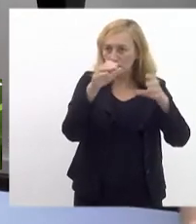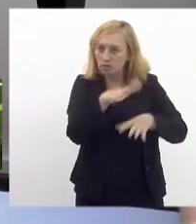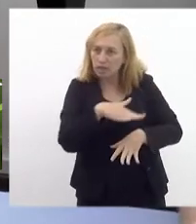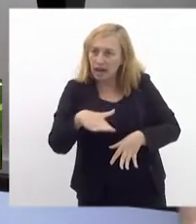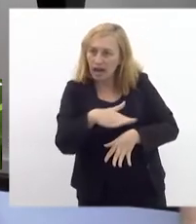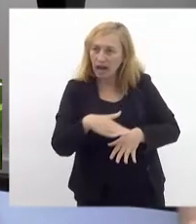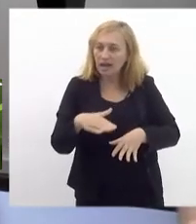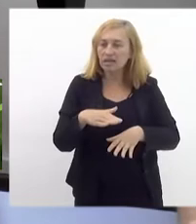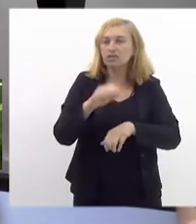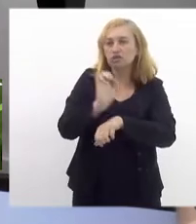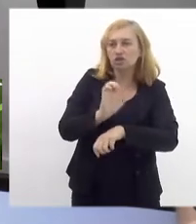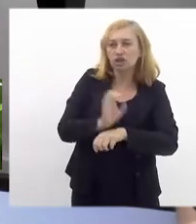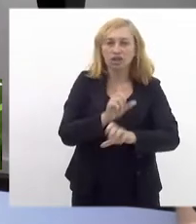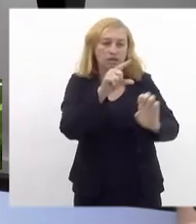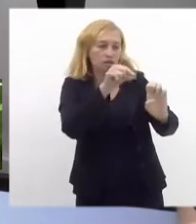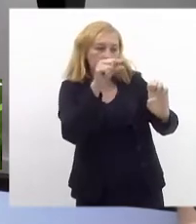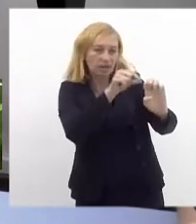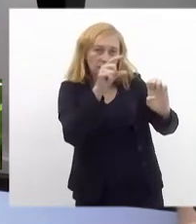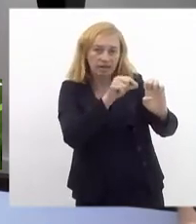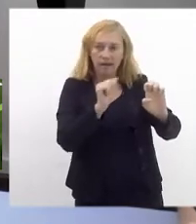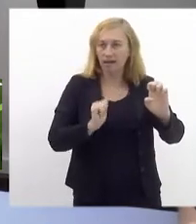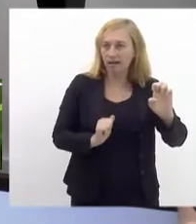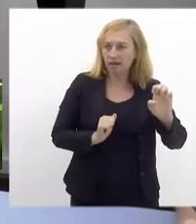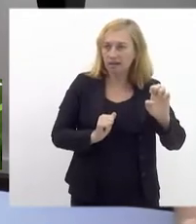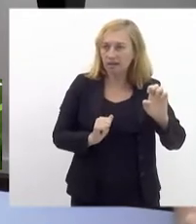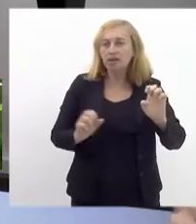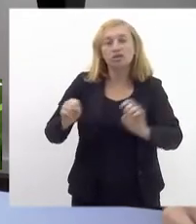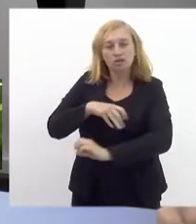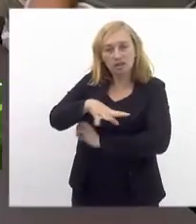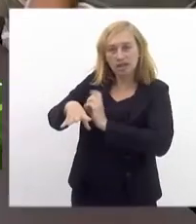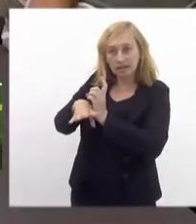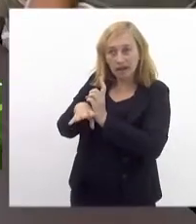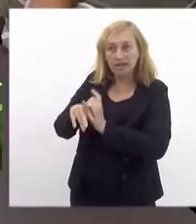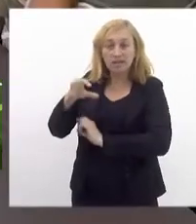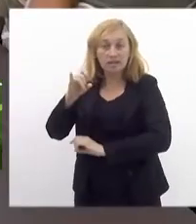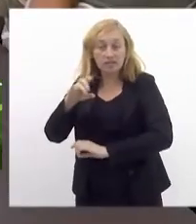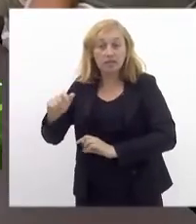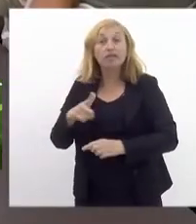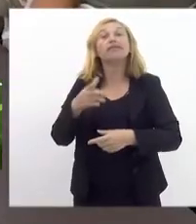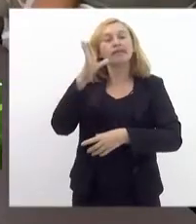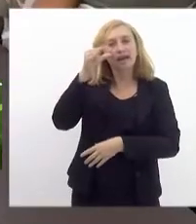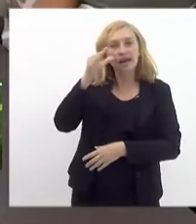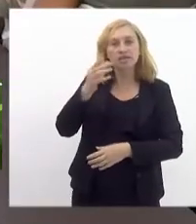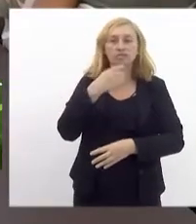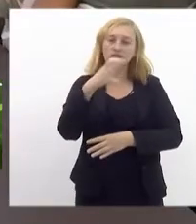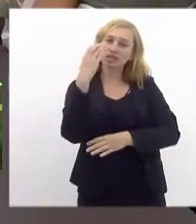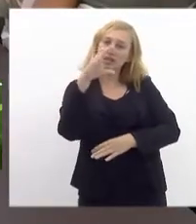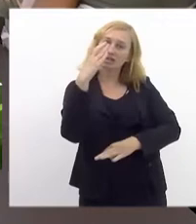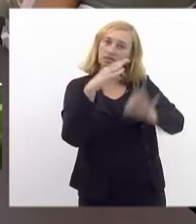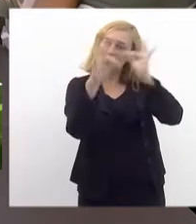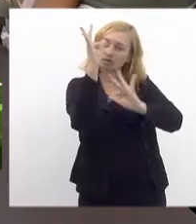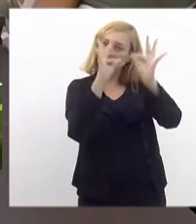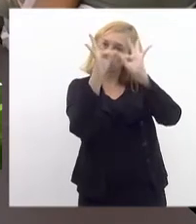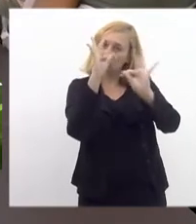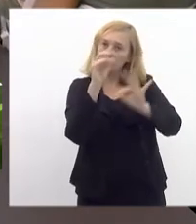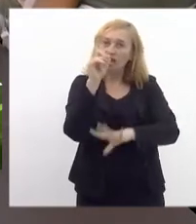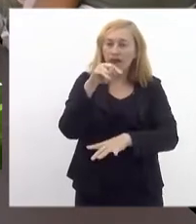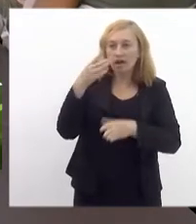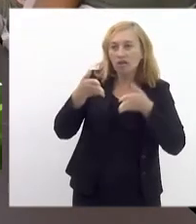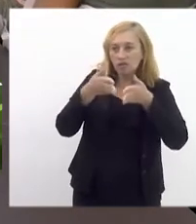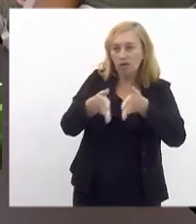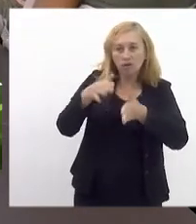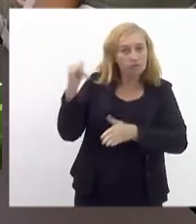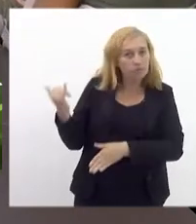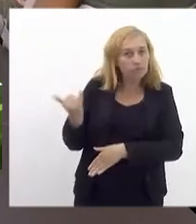né? Os setores empresarial, os setores também da sociedade civil que tem interesse na ciência e tecnologia, porque ciência e tecnologia, e esse é um dos nossos pontos críticos que nós